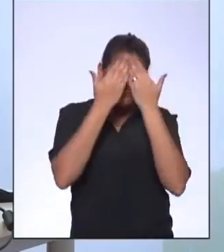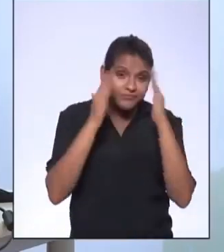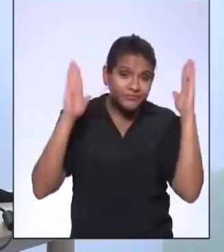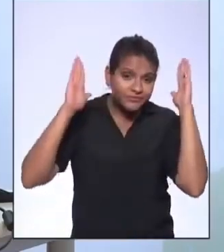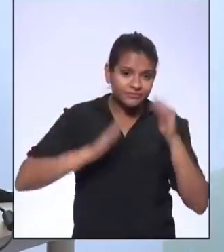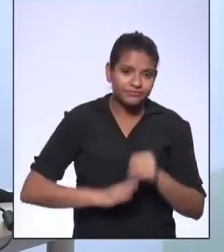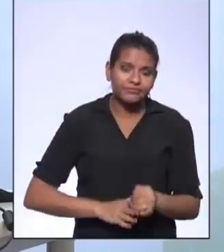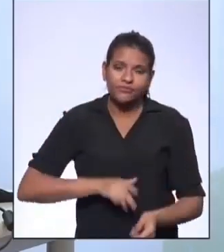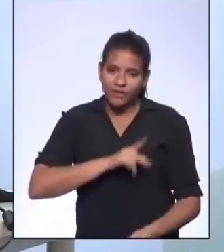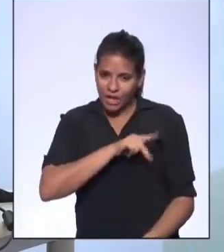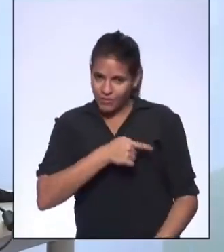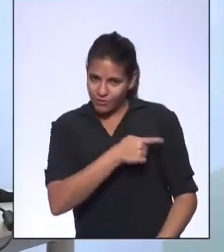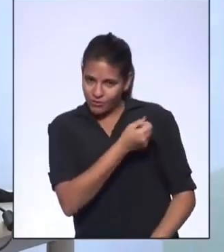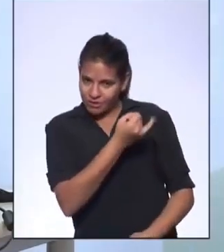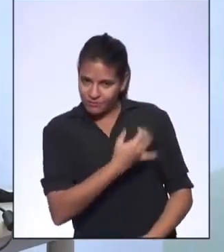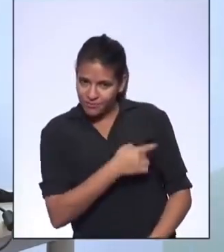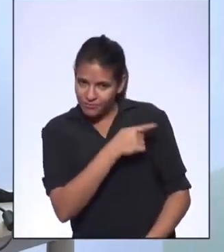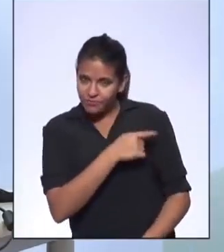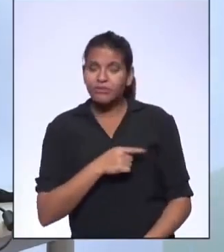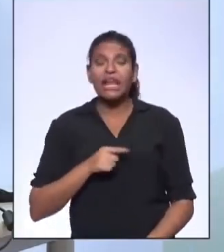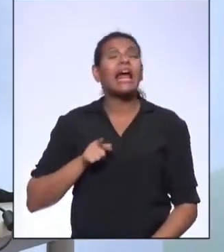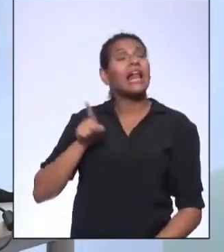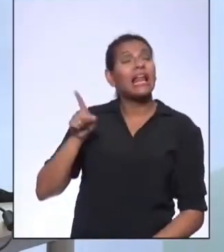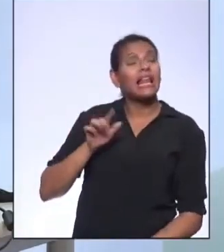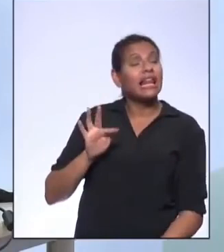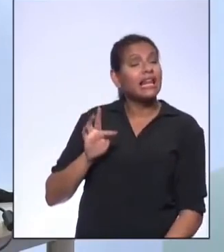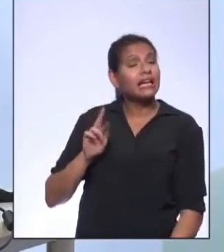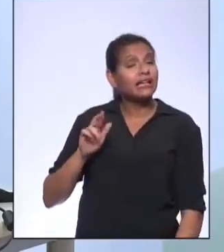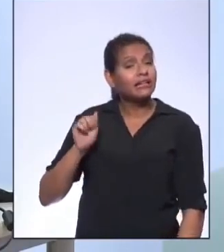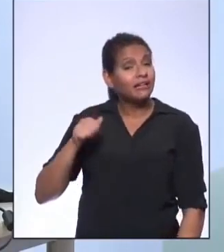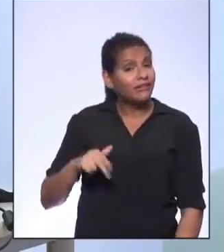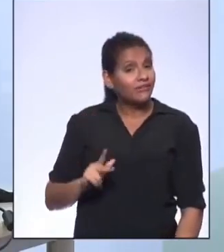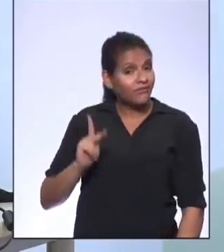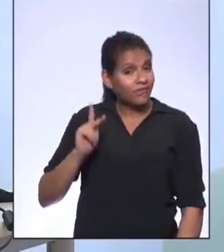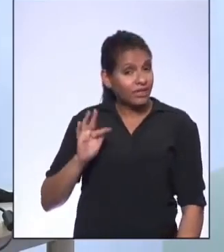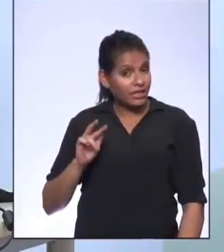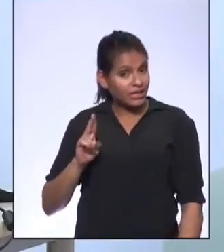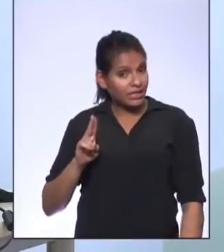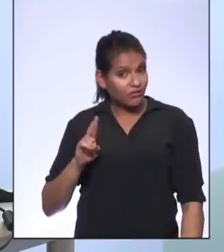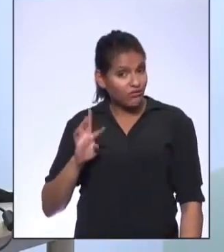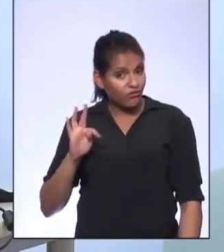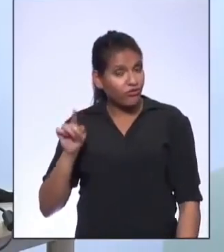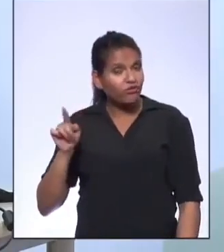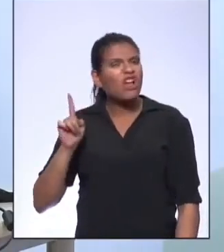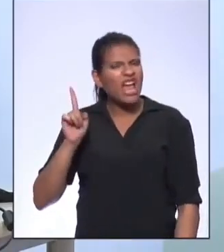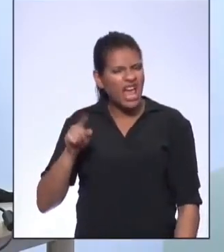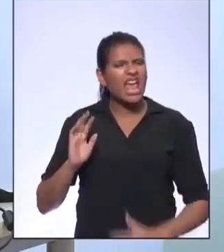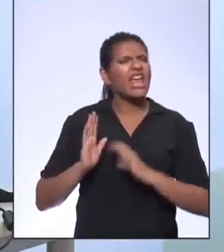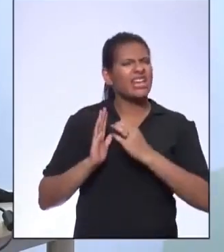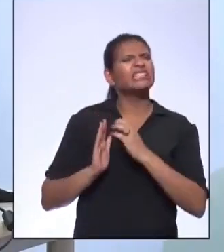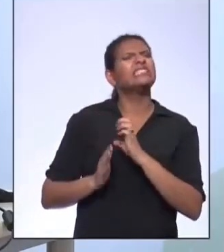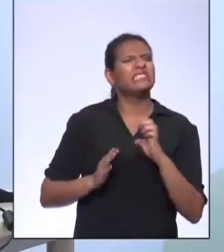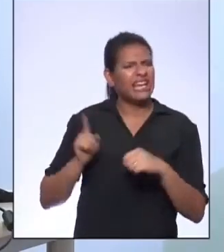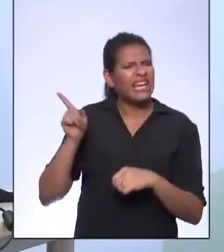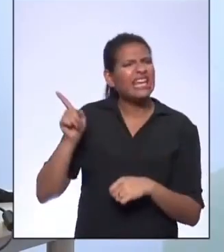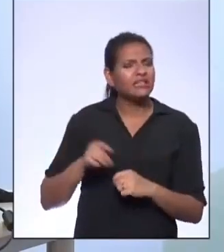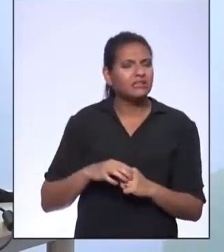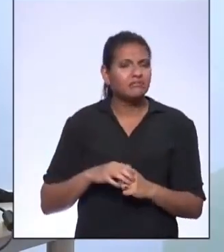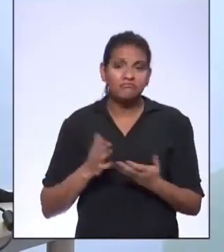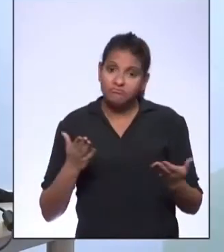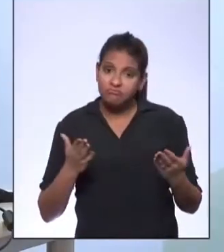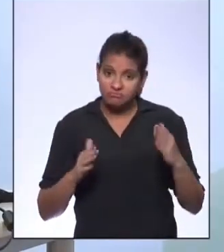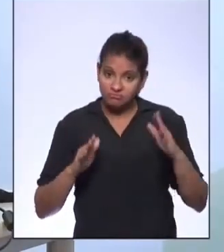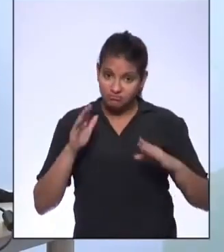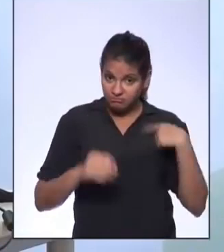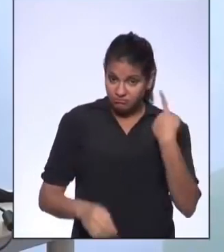Jennifer disse, mas é uma escola de esquerda, a questão é que a gente tem que criticar, sabe aquela questão da autocrítica? É a